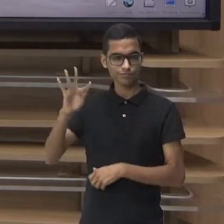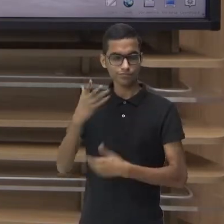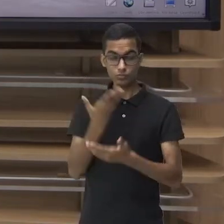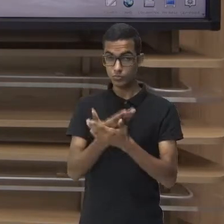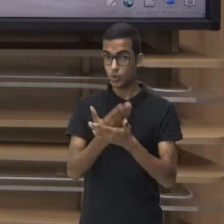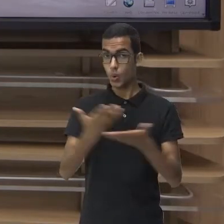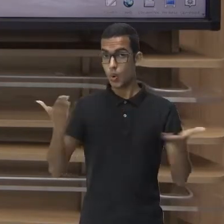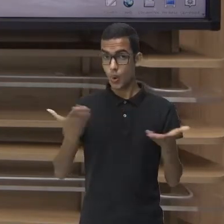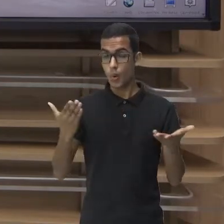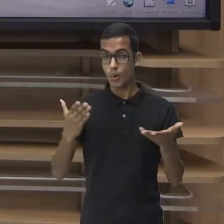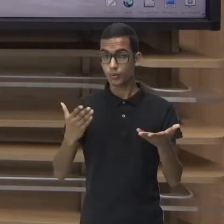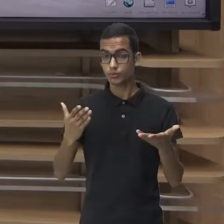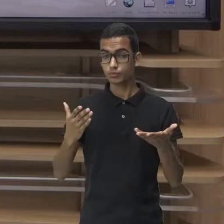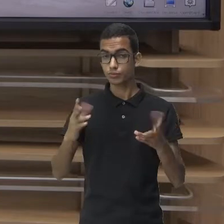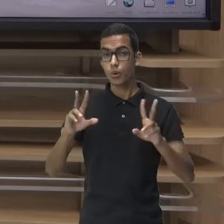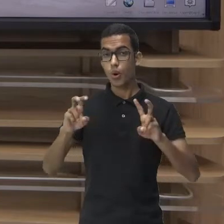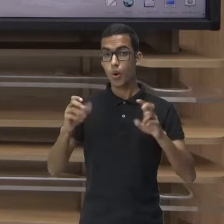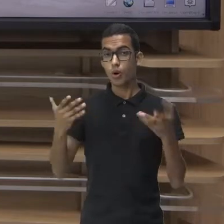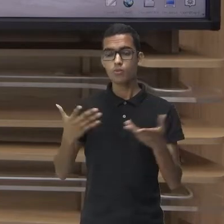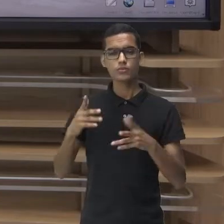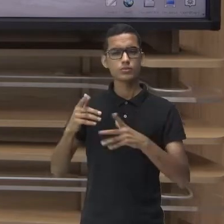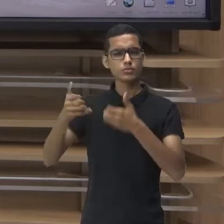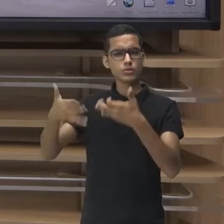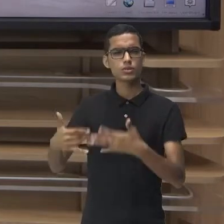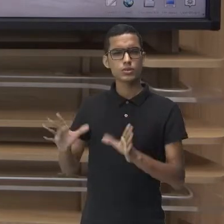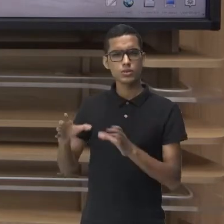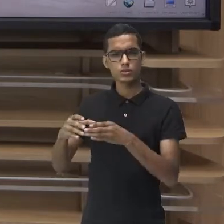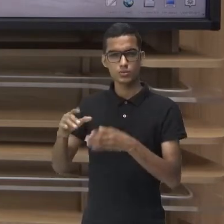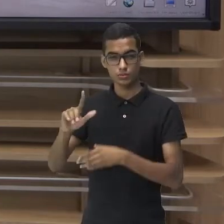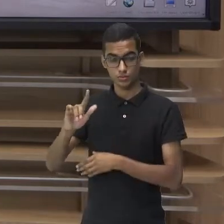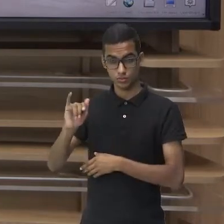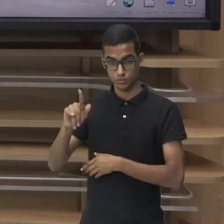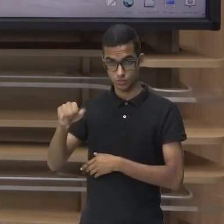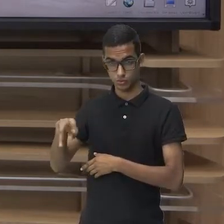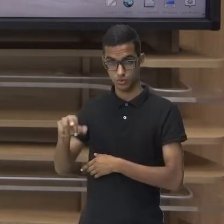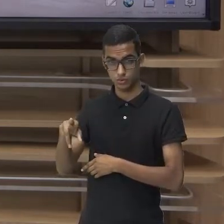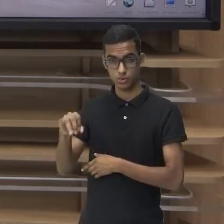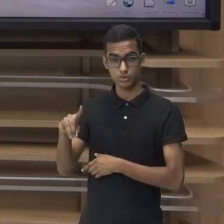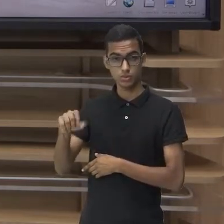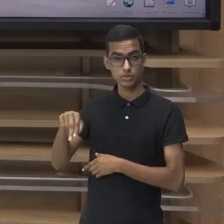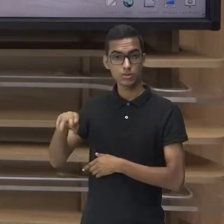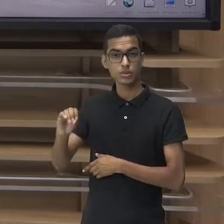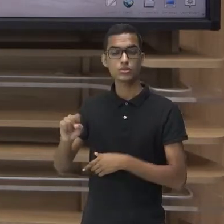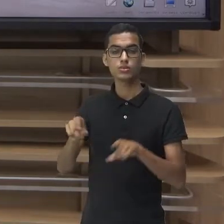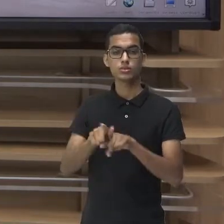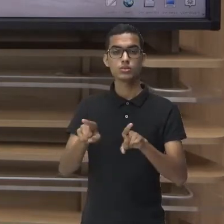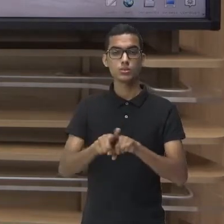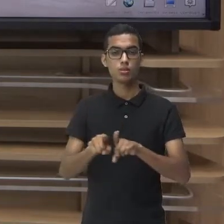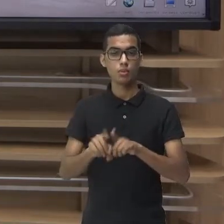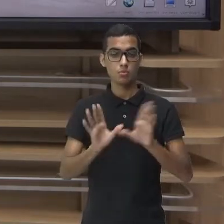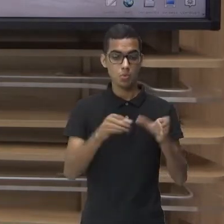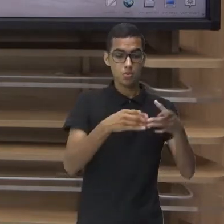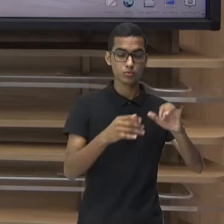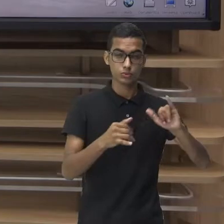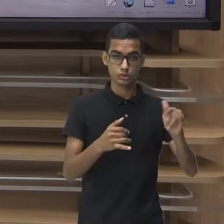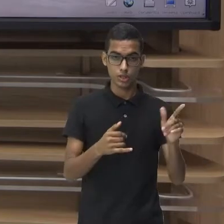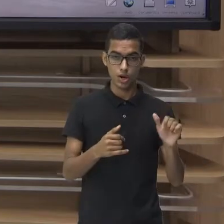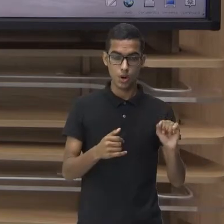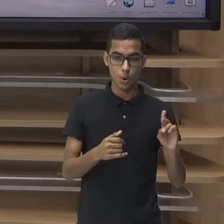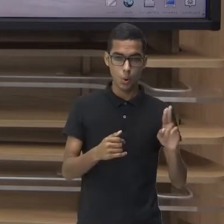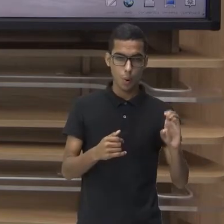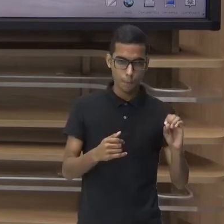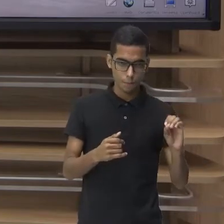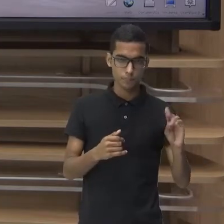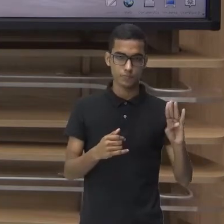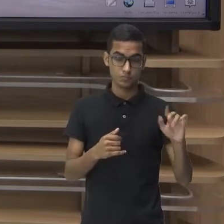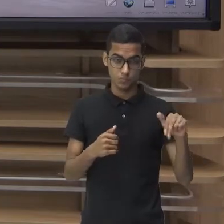nós vamos falar sobre os girondinos e os jacobinos. Foram esses personagens que estiveram à frente ali